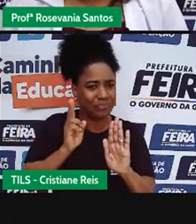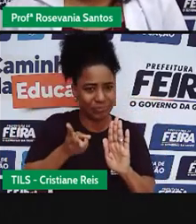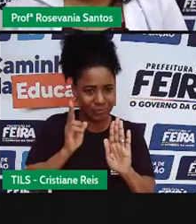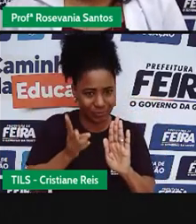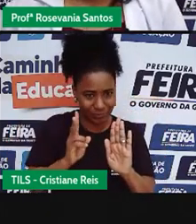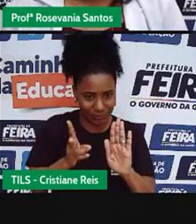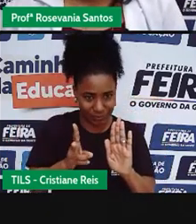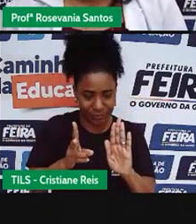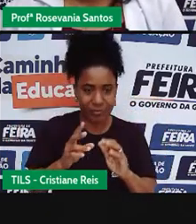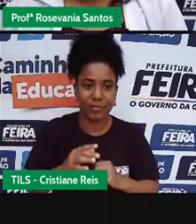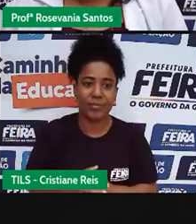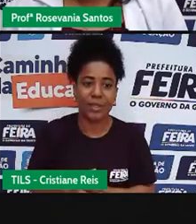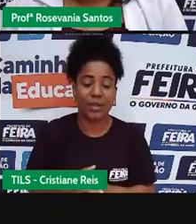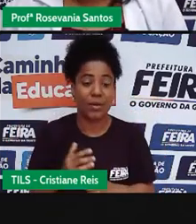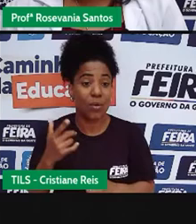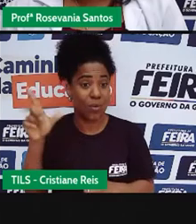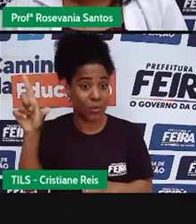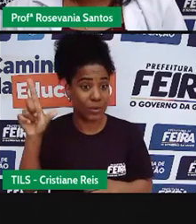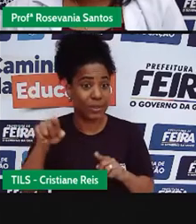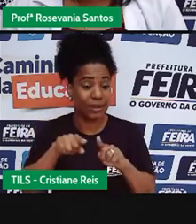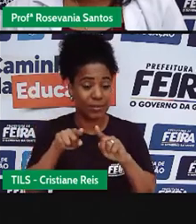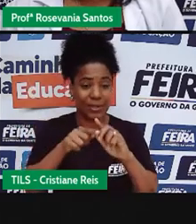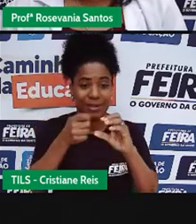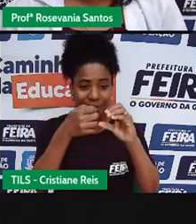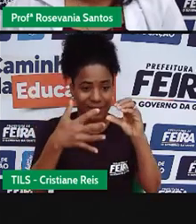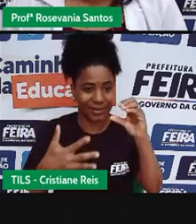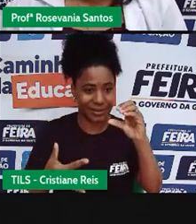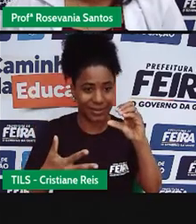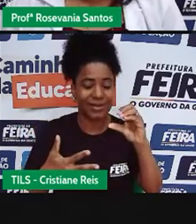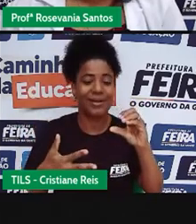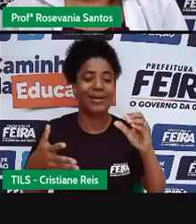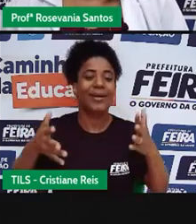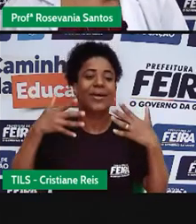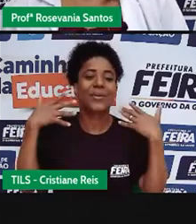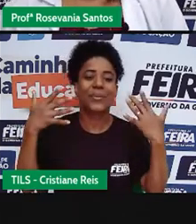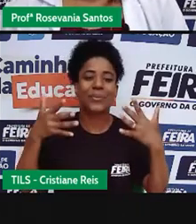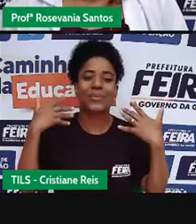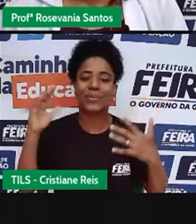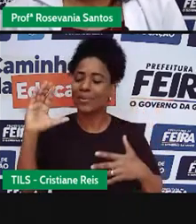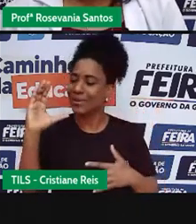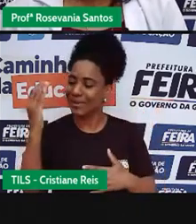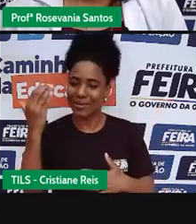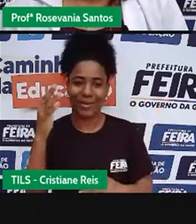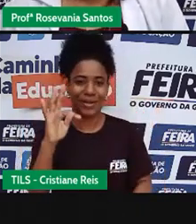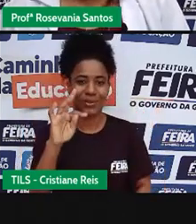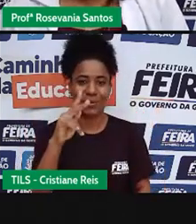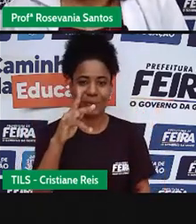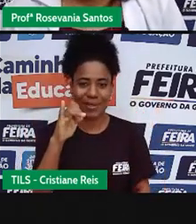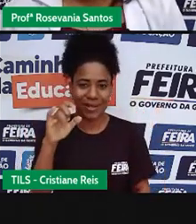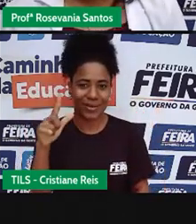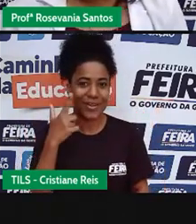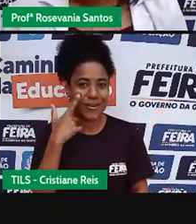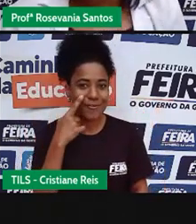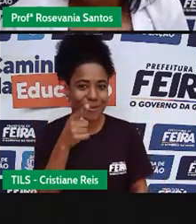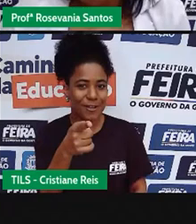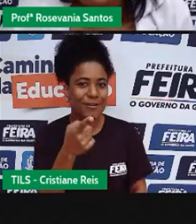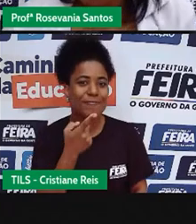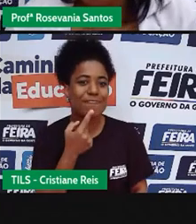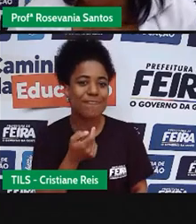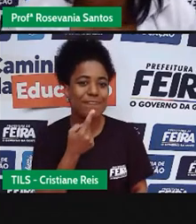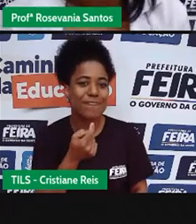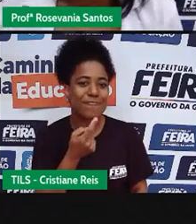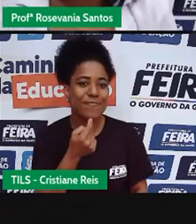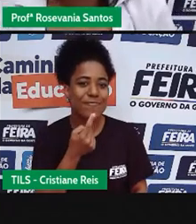do nosso clima é o clima tropical, né, que é o outro maior, então, aqui, que é apresentado aqui, né, na cor vermelha. E o clima,